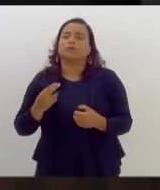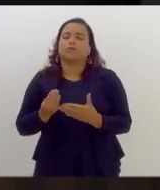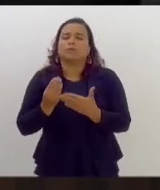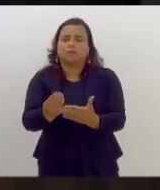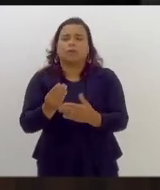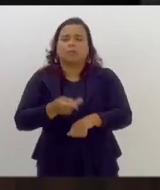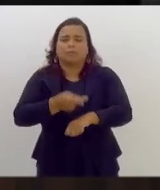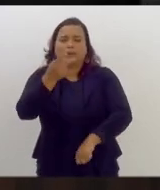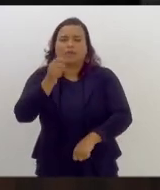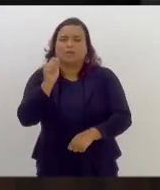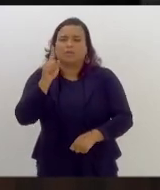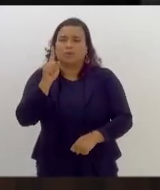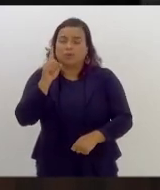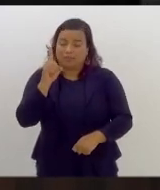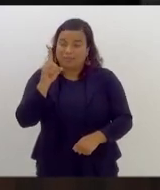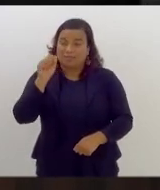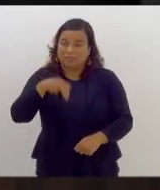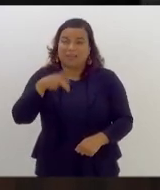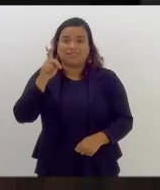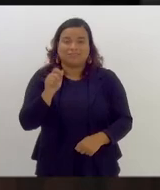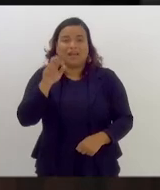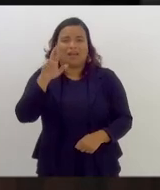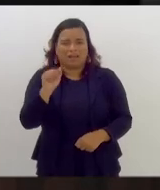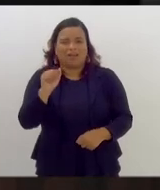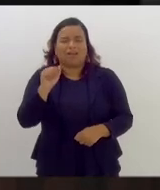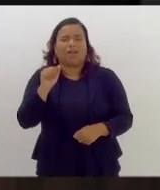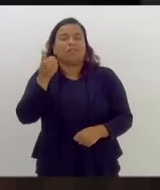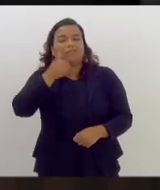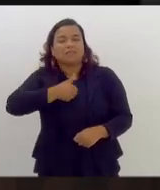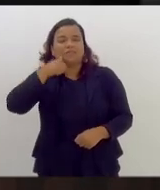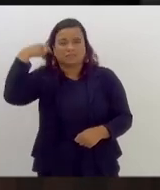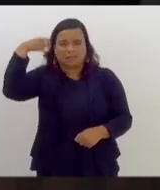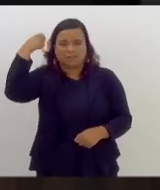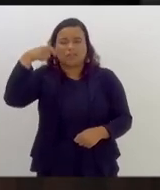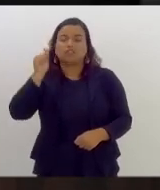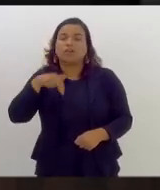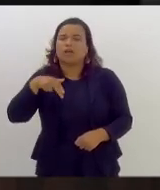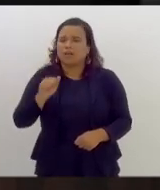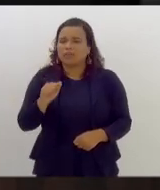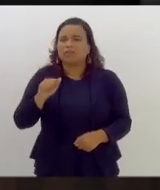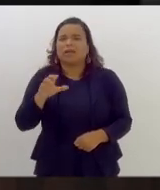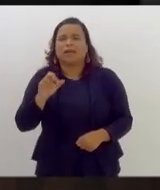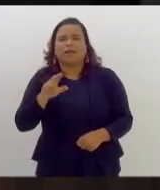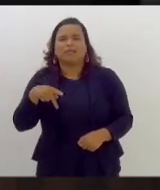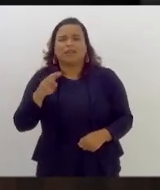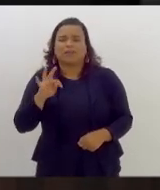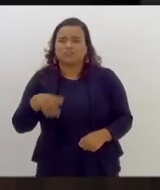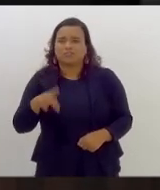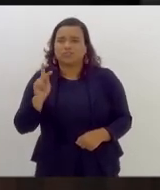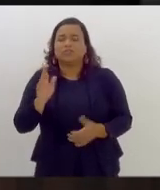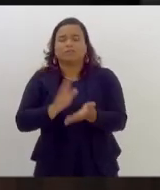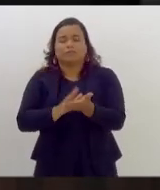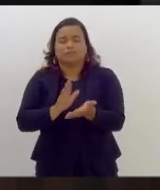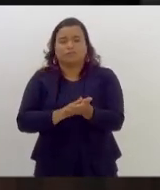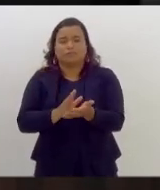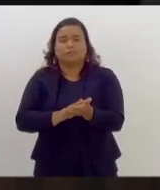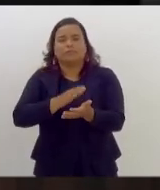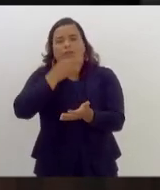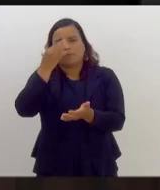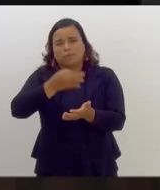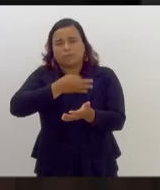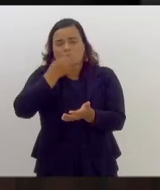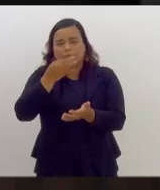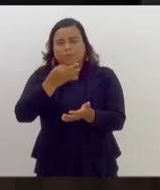Dandara à atriz Ana Carbate. Parecida à Comissão de Normas Internas e Proposições Externas.